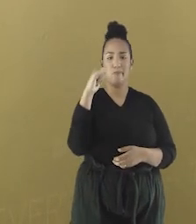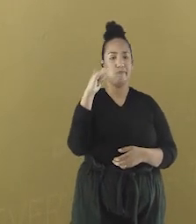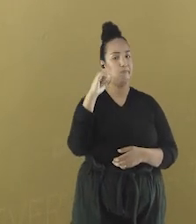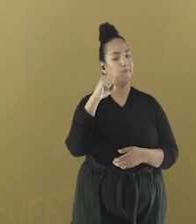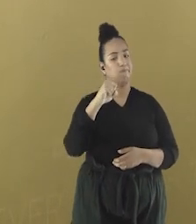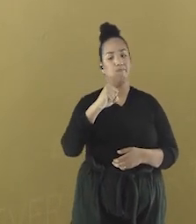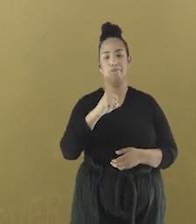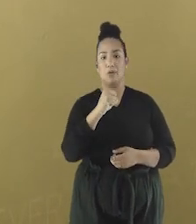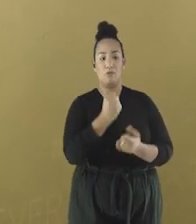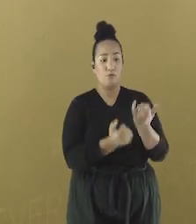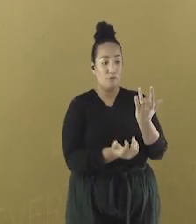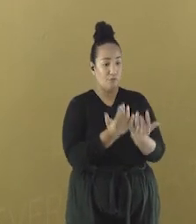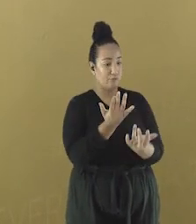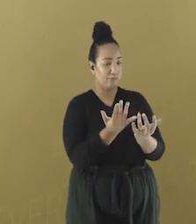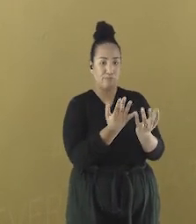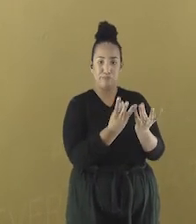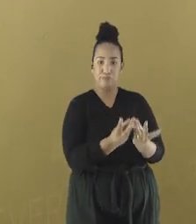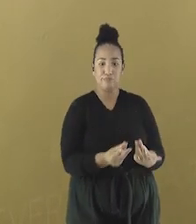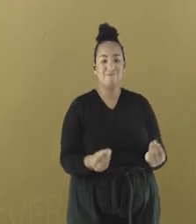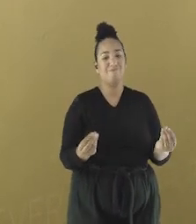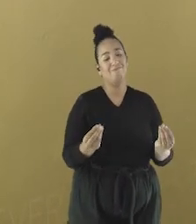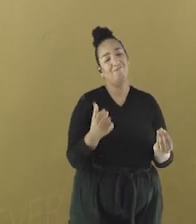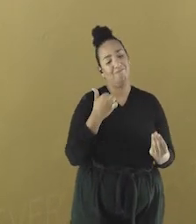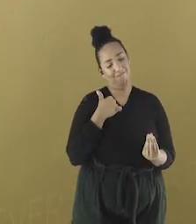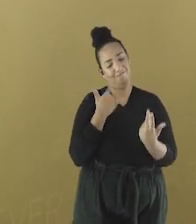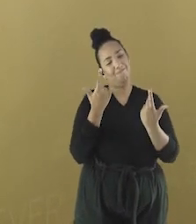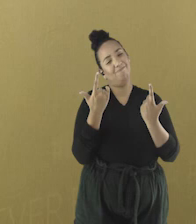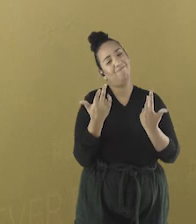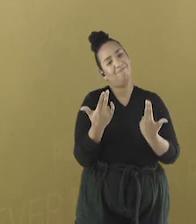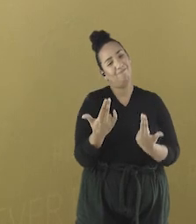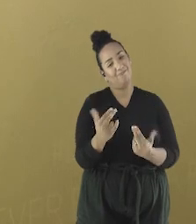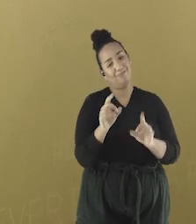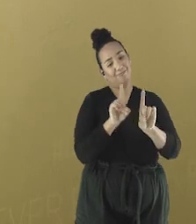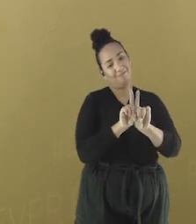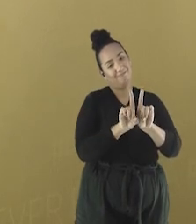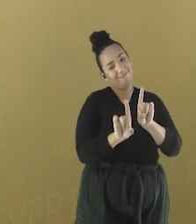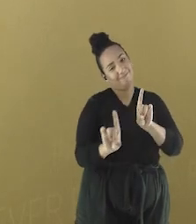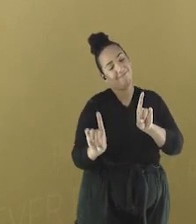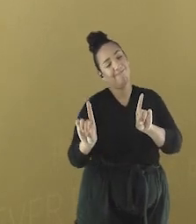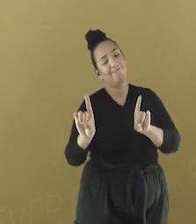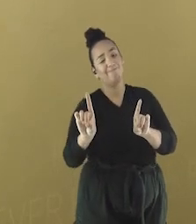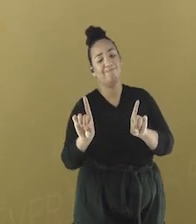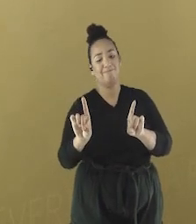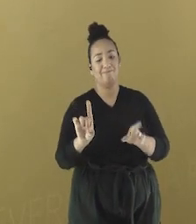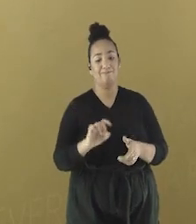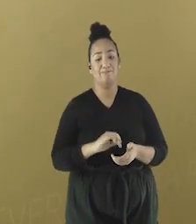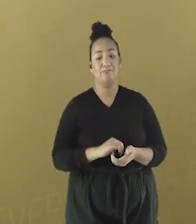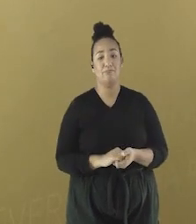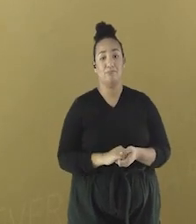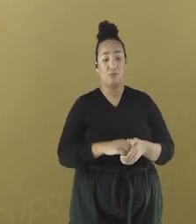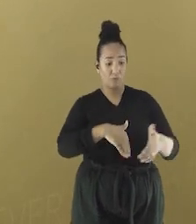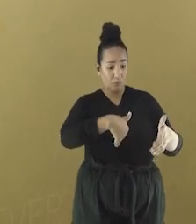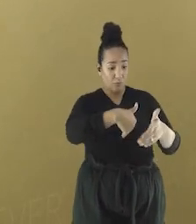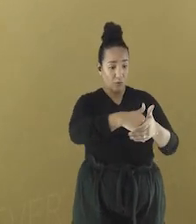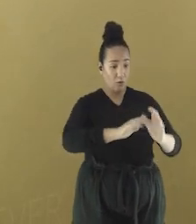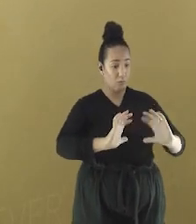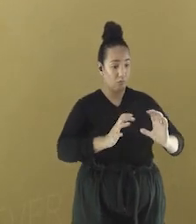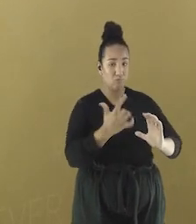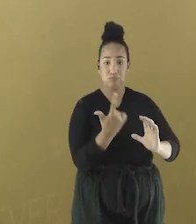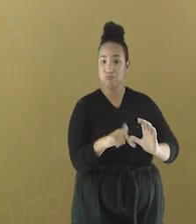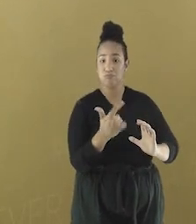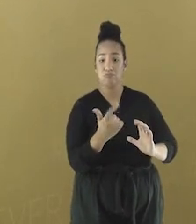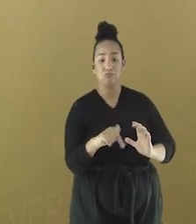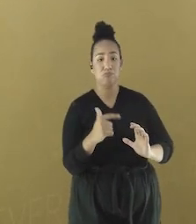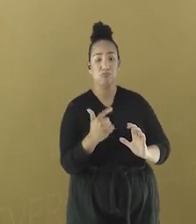Avião sem asa, fogueira sem brasa, sou eu, assim sem você. Futebol